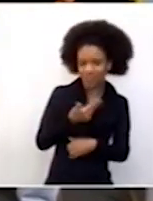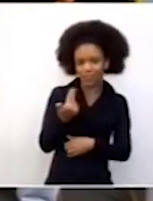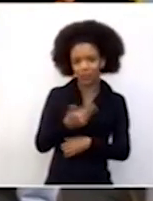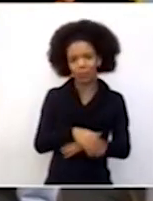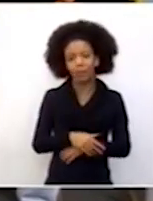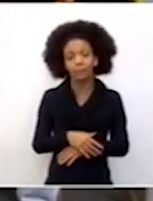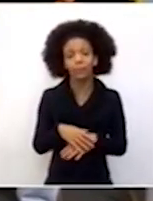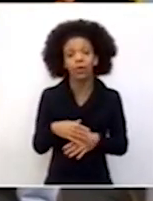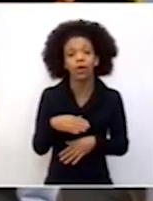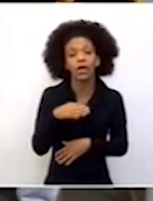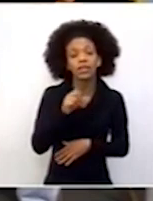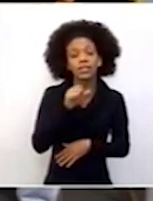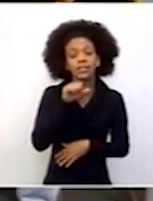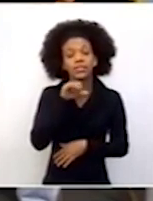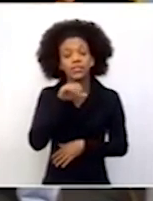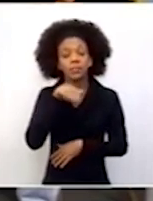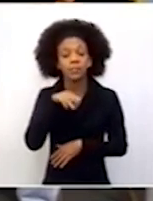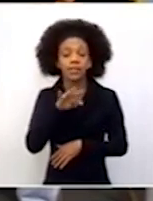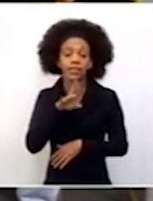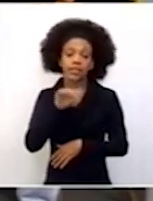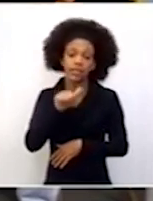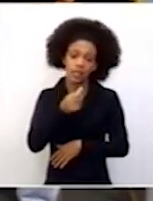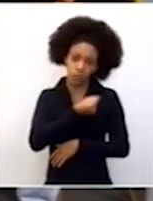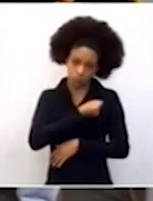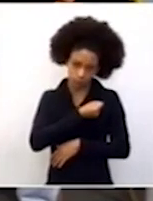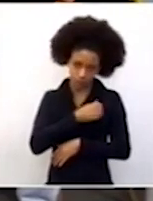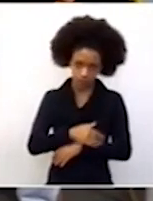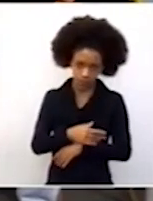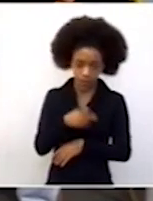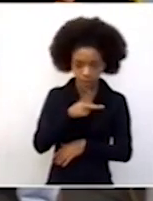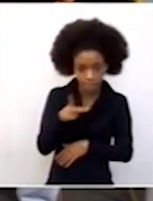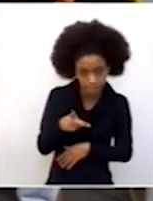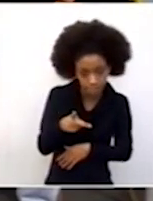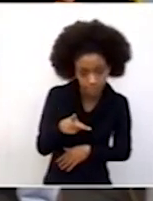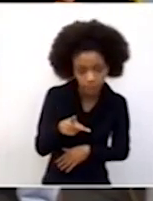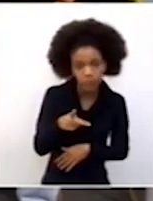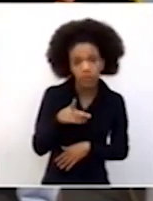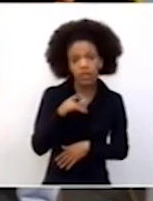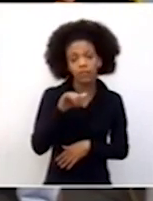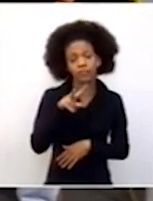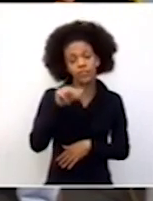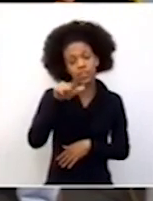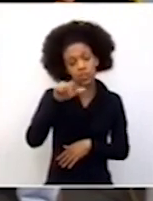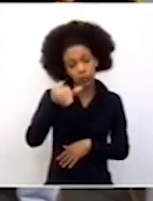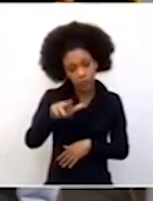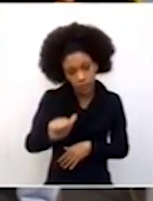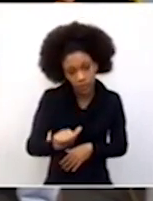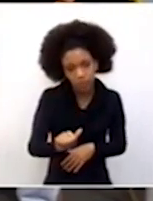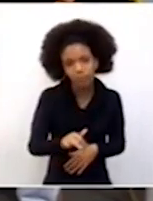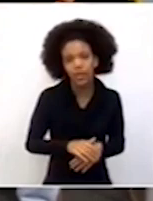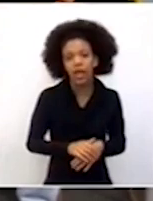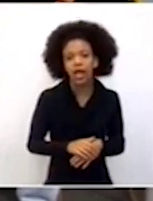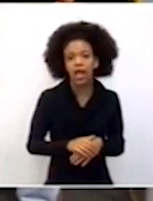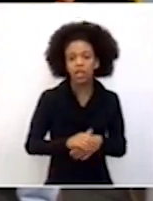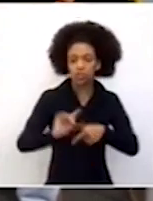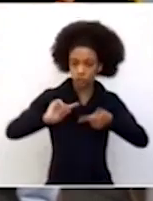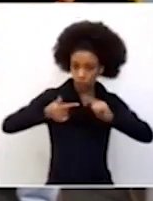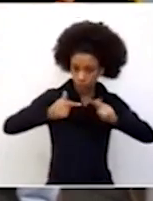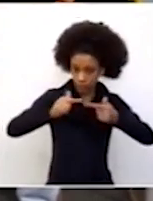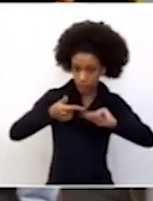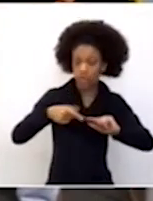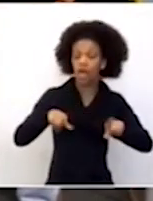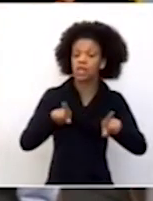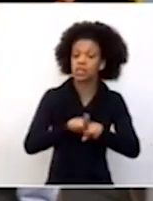simetria numérica. A Proevanilda falou da questão da geometria. Pro Ruth,